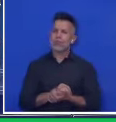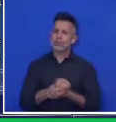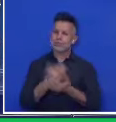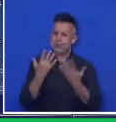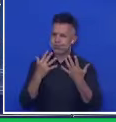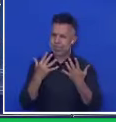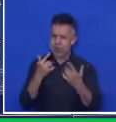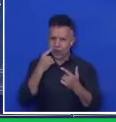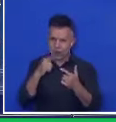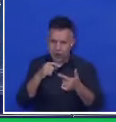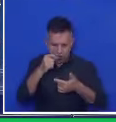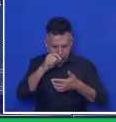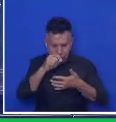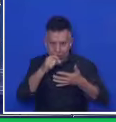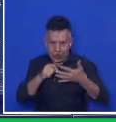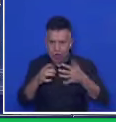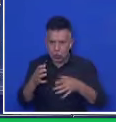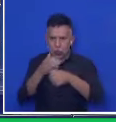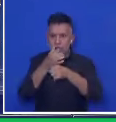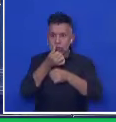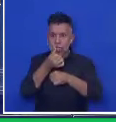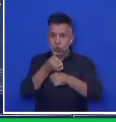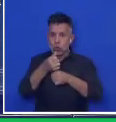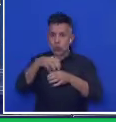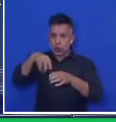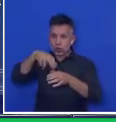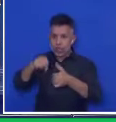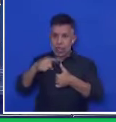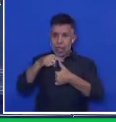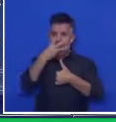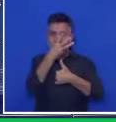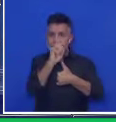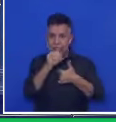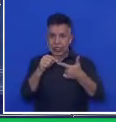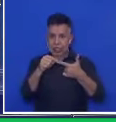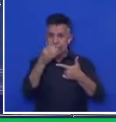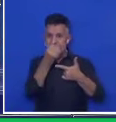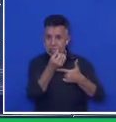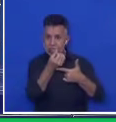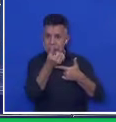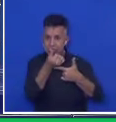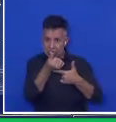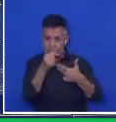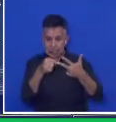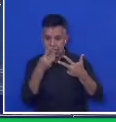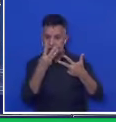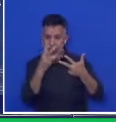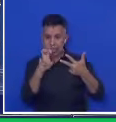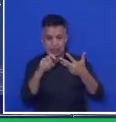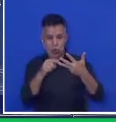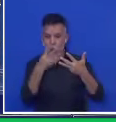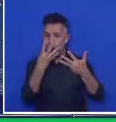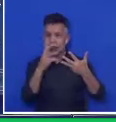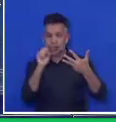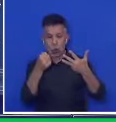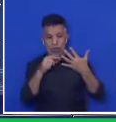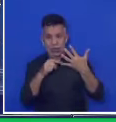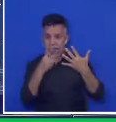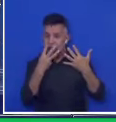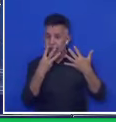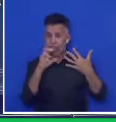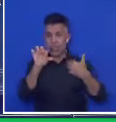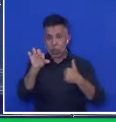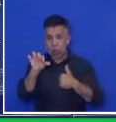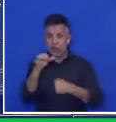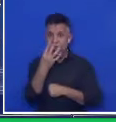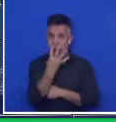Muito bem, vamos confirmar os seis números sorteados. 30, 06, 35,